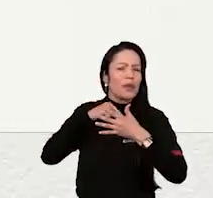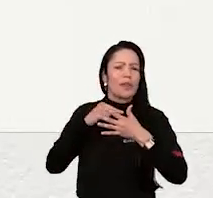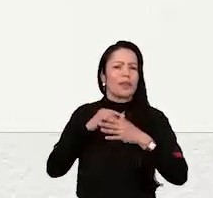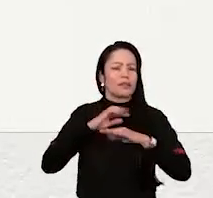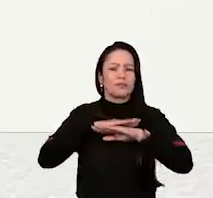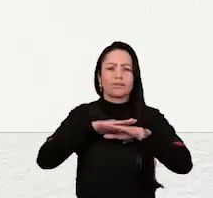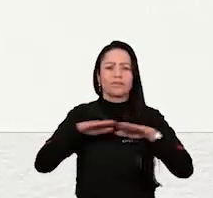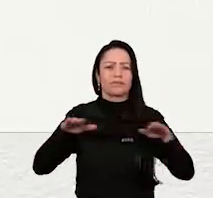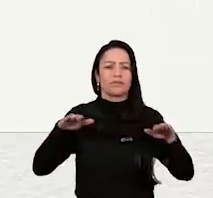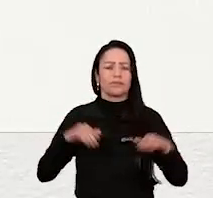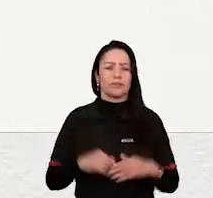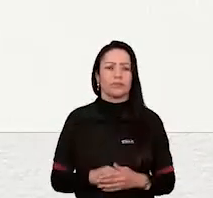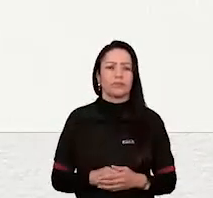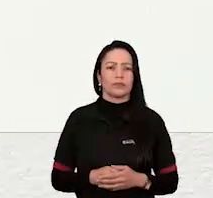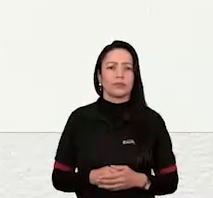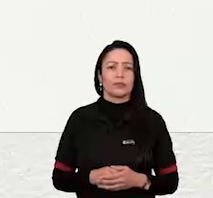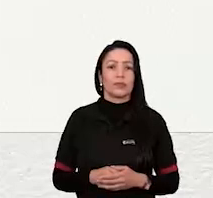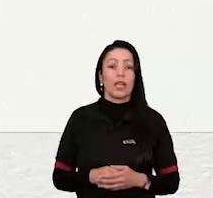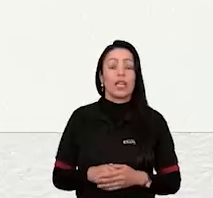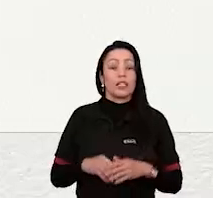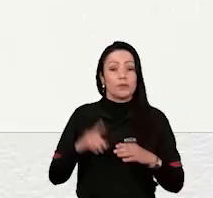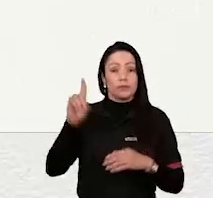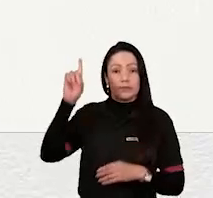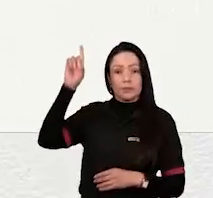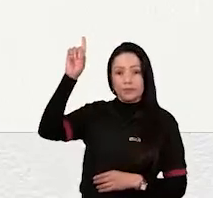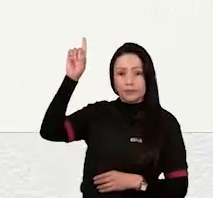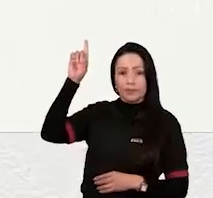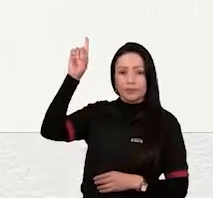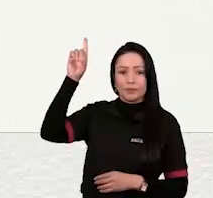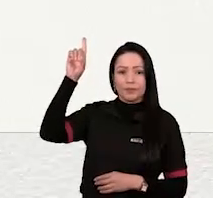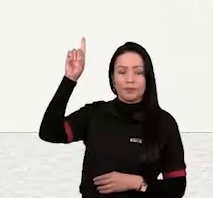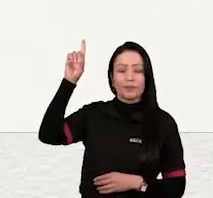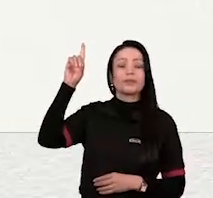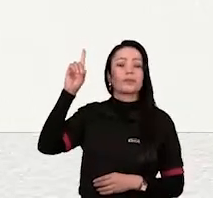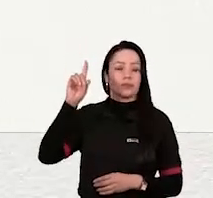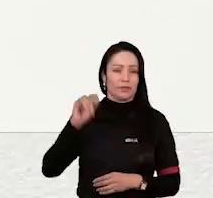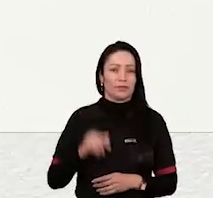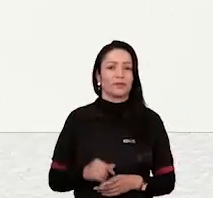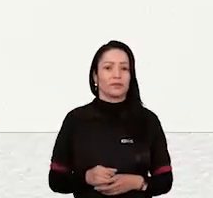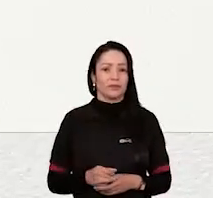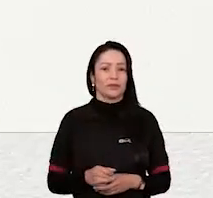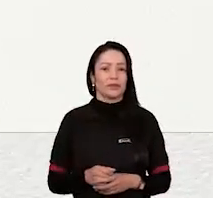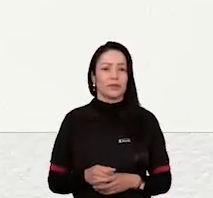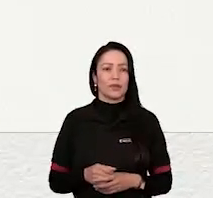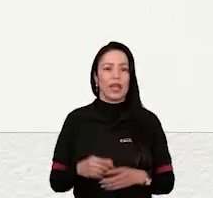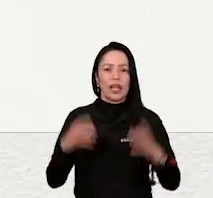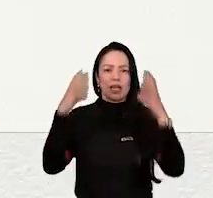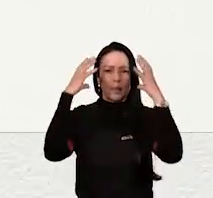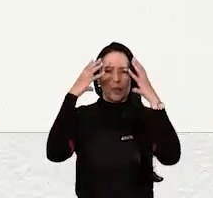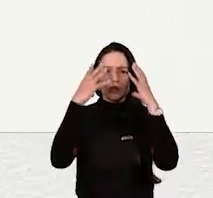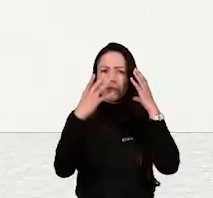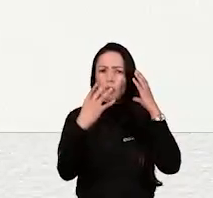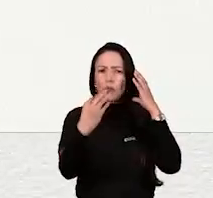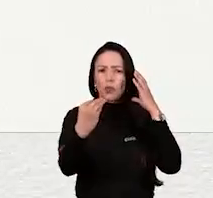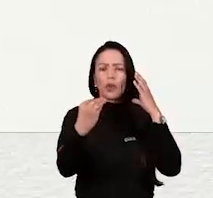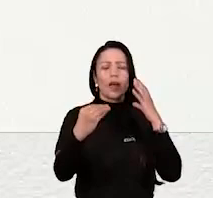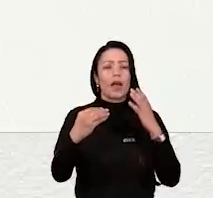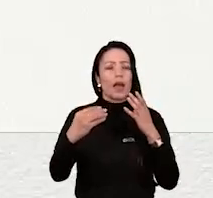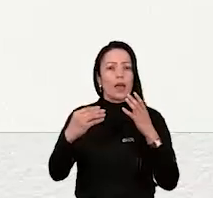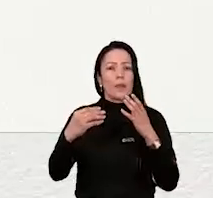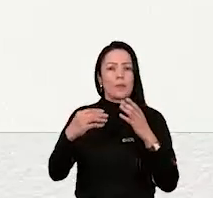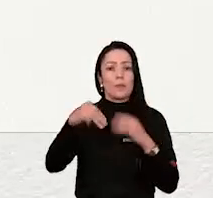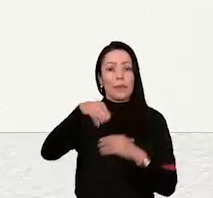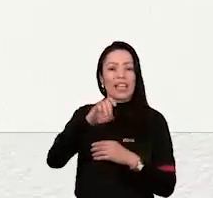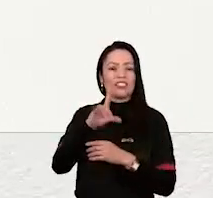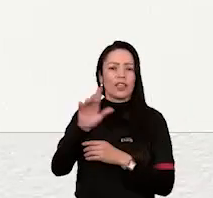estrago. Já o braquiocefálico, né, e a gente diz que os de crânio longo têm uma otite média que vem de